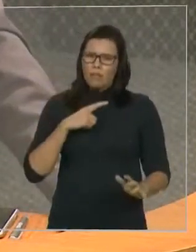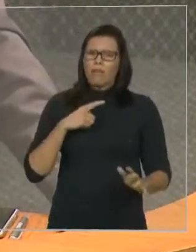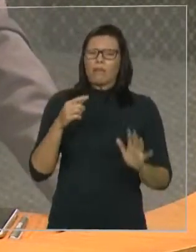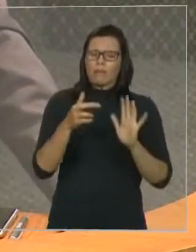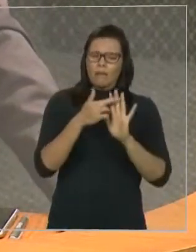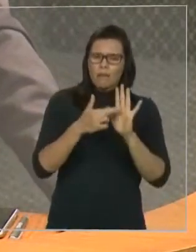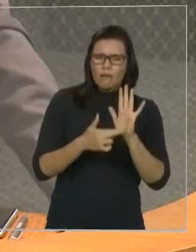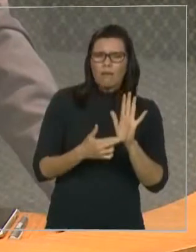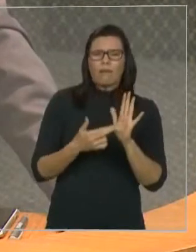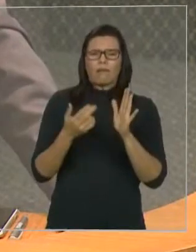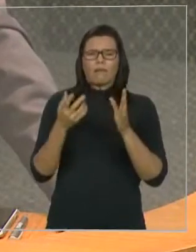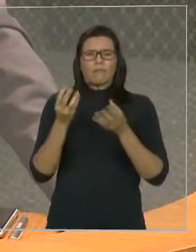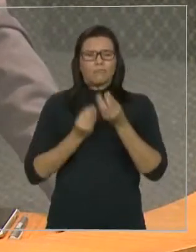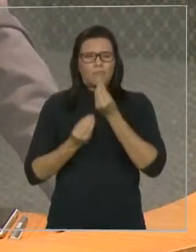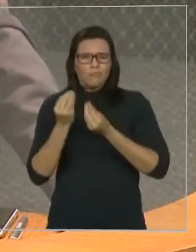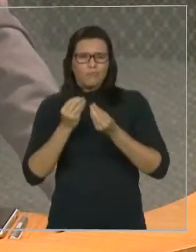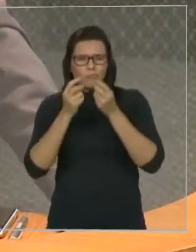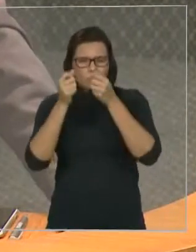dessa forma